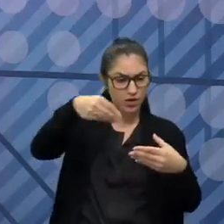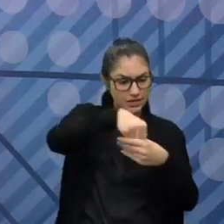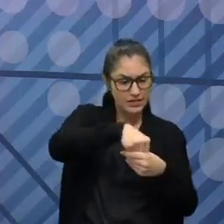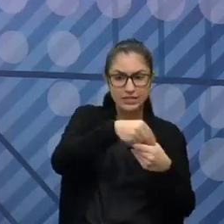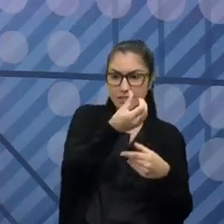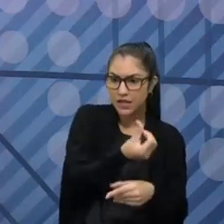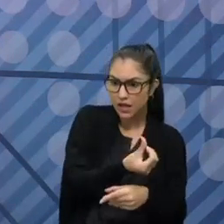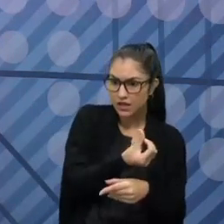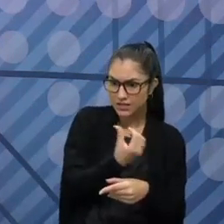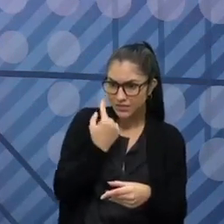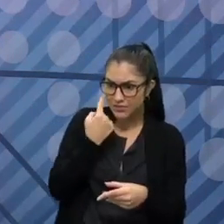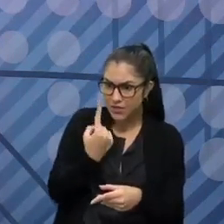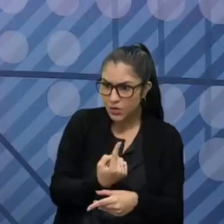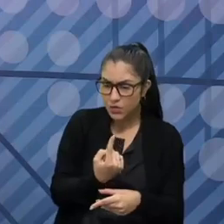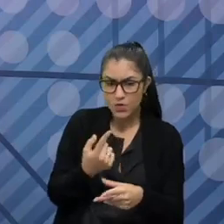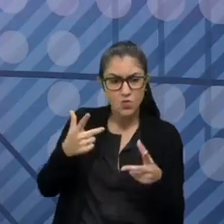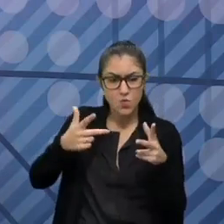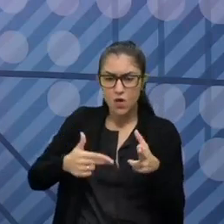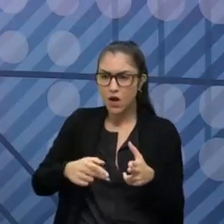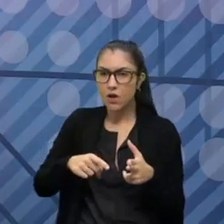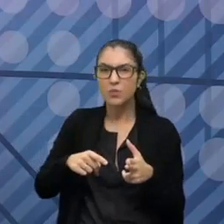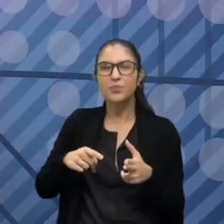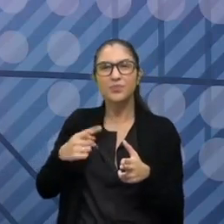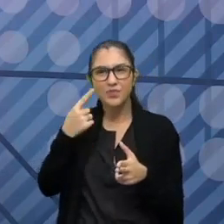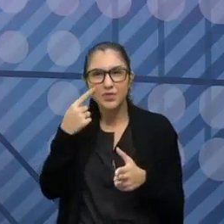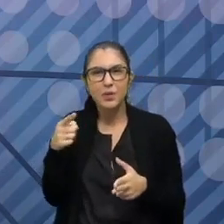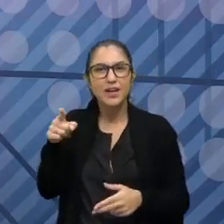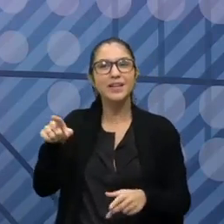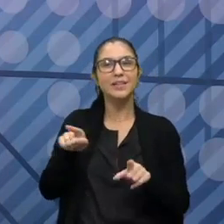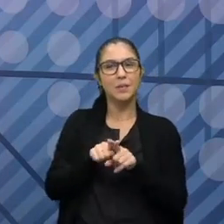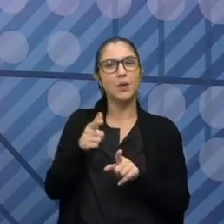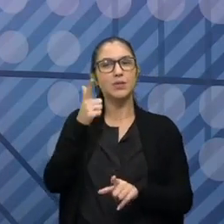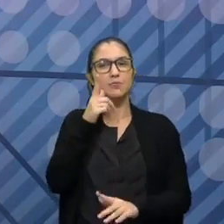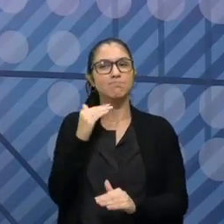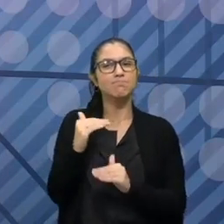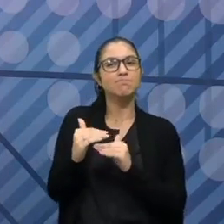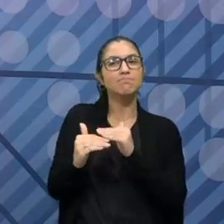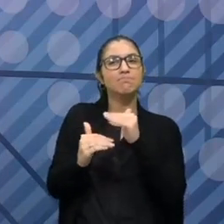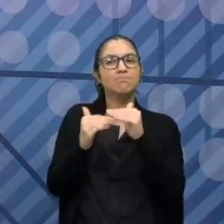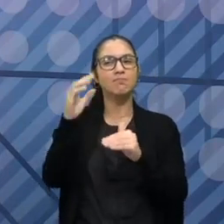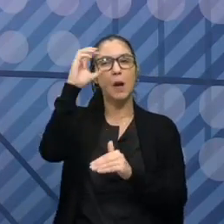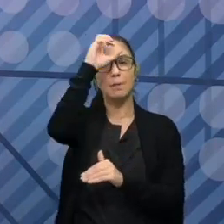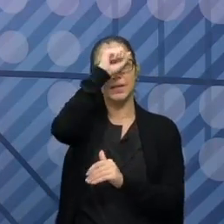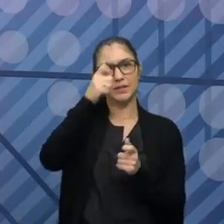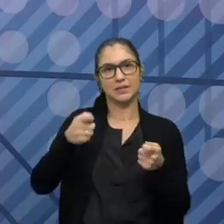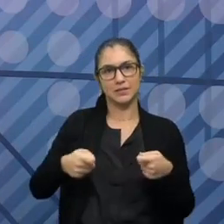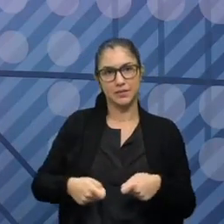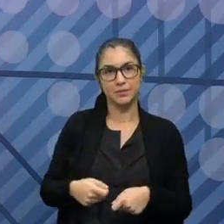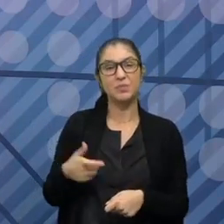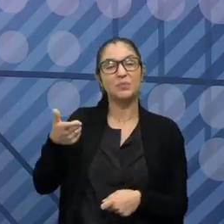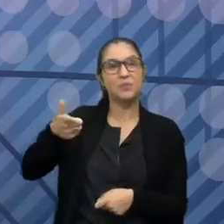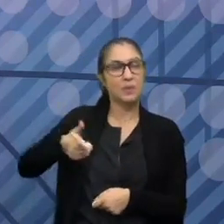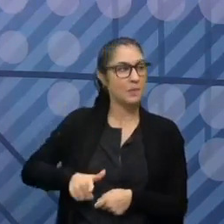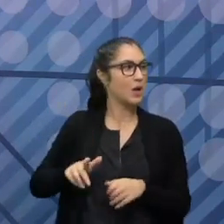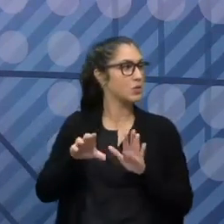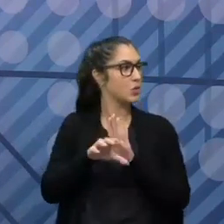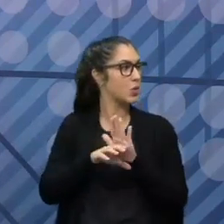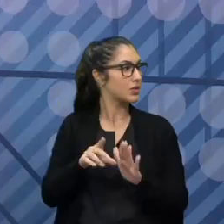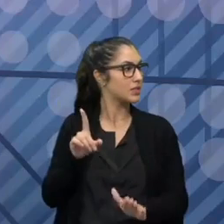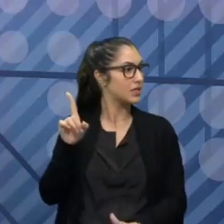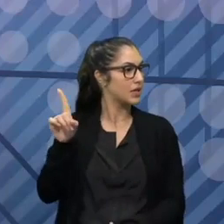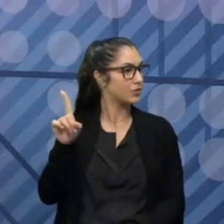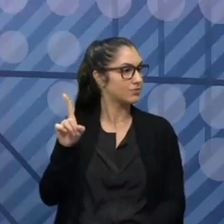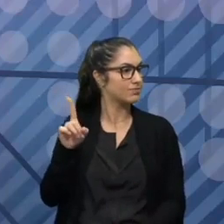do 6. É igual esse aqui. E ele também vai desenvolvendo, ele também vai aprendendo. Temos mais um conceito, que é o conceito